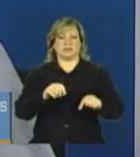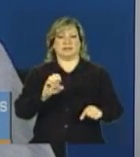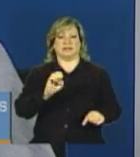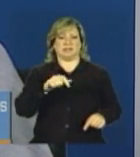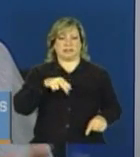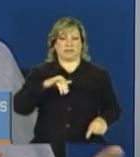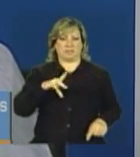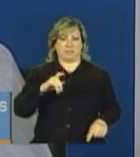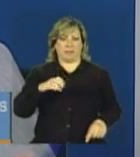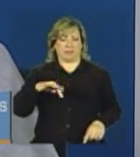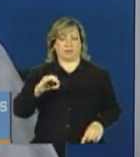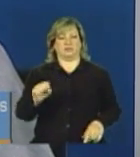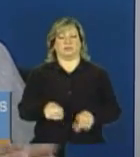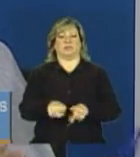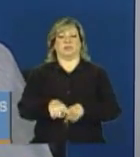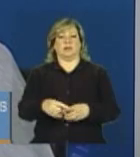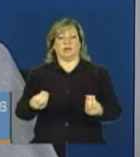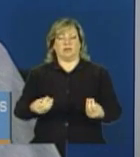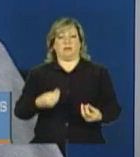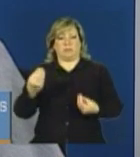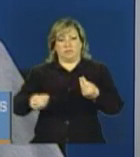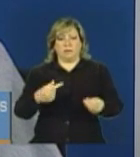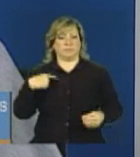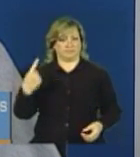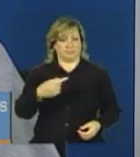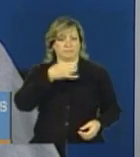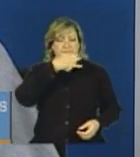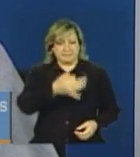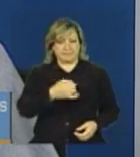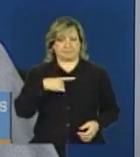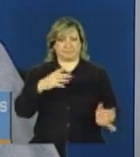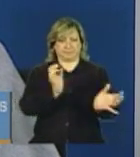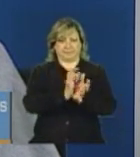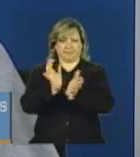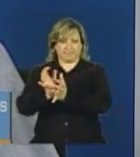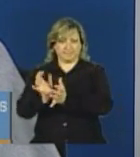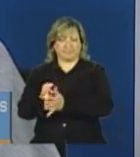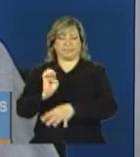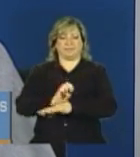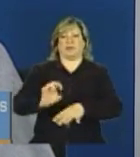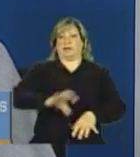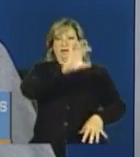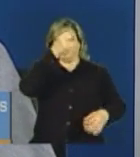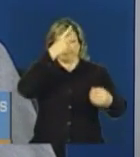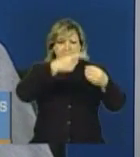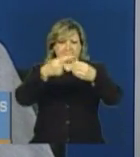de alimentação e nutrição, quanto nas propostas que nós recebemos de estados e municípios,